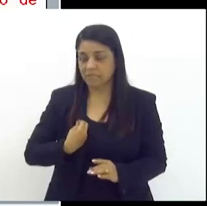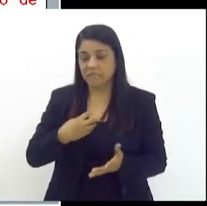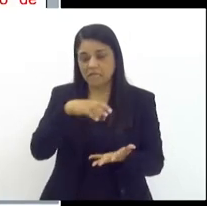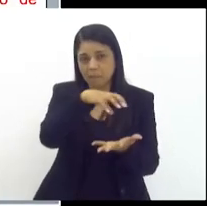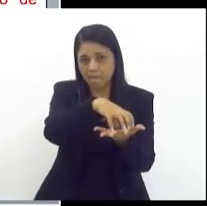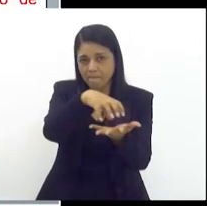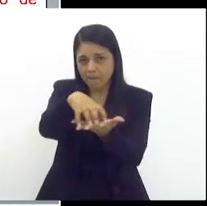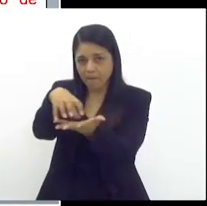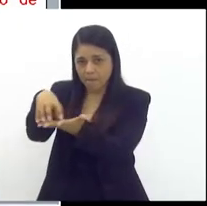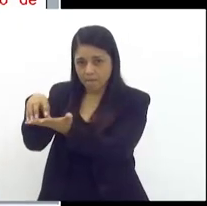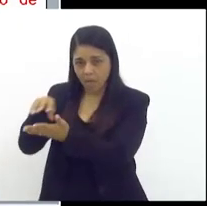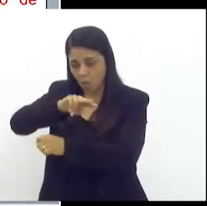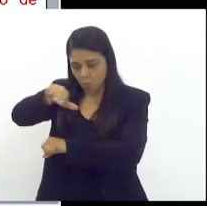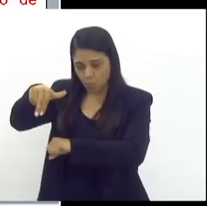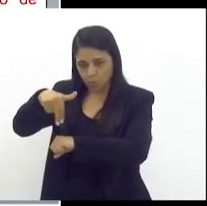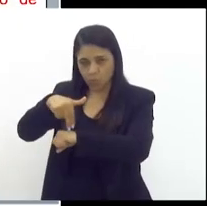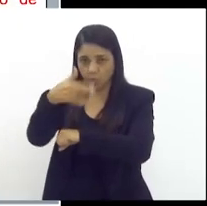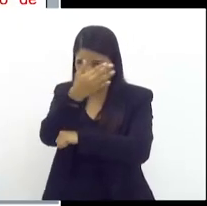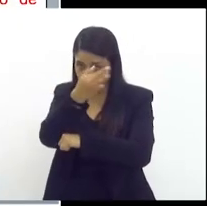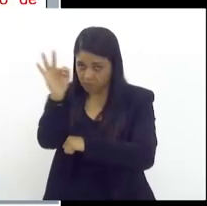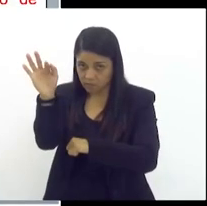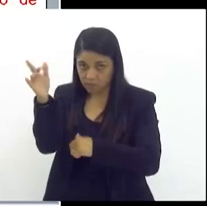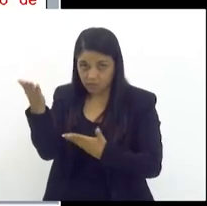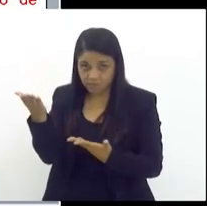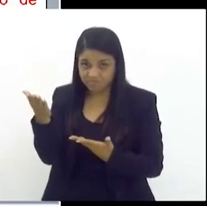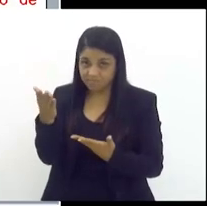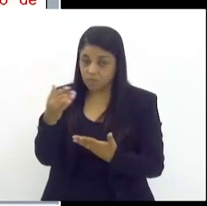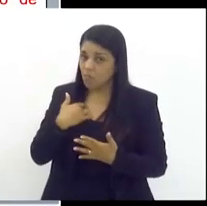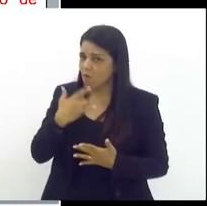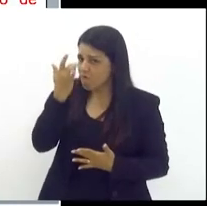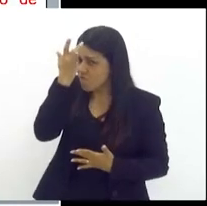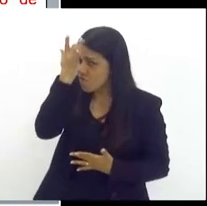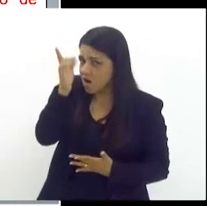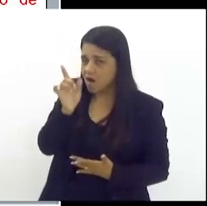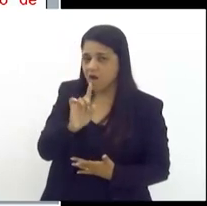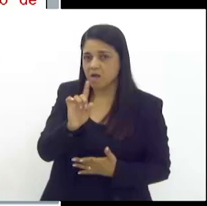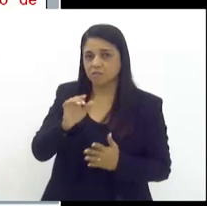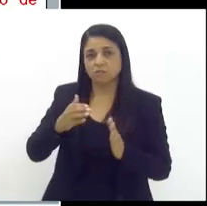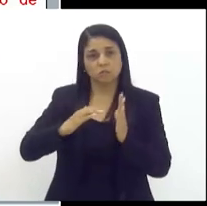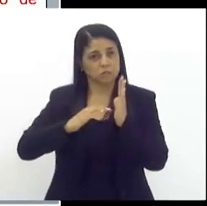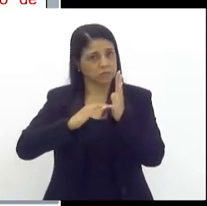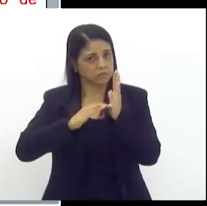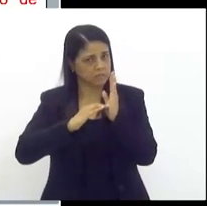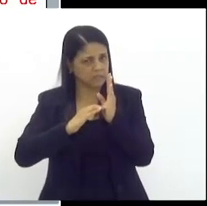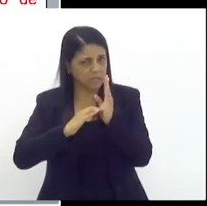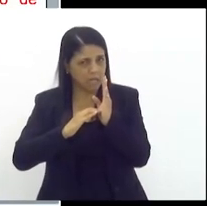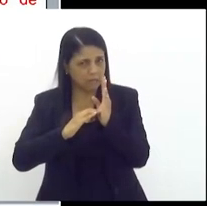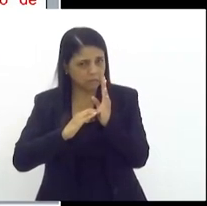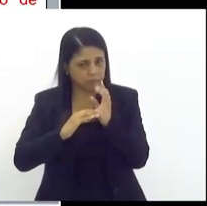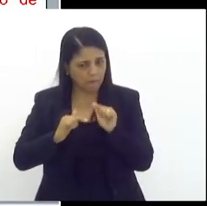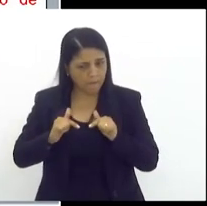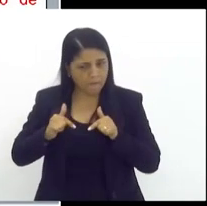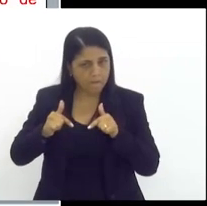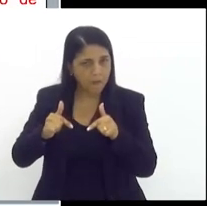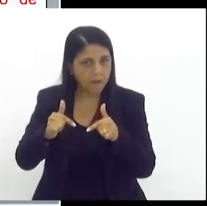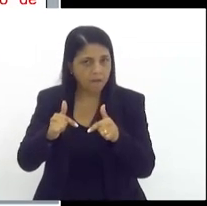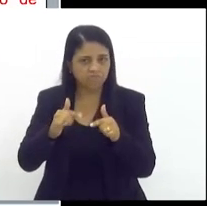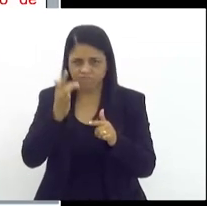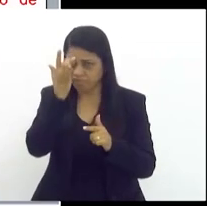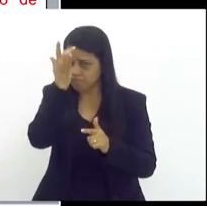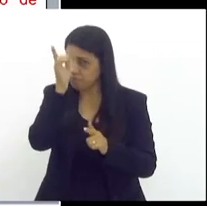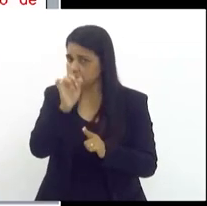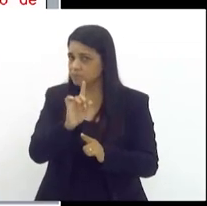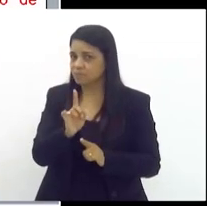federativas não é coisa fácil para o Senado Federal fazer por isso que eu acho que